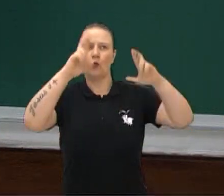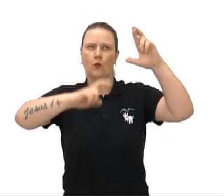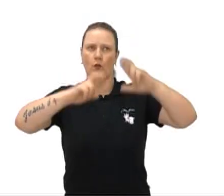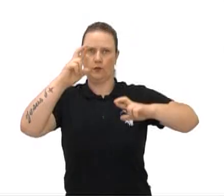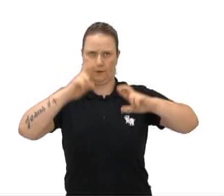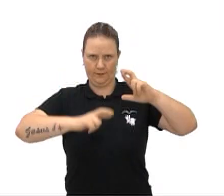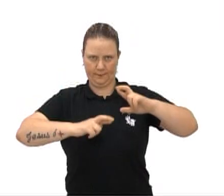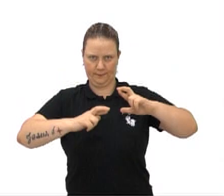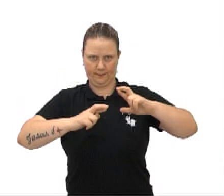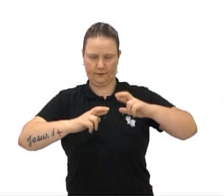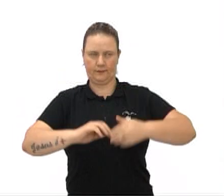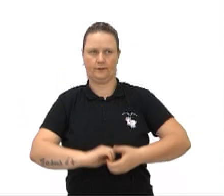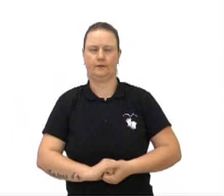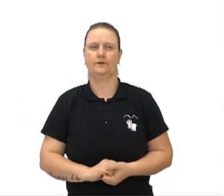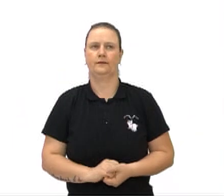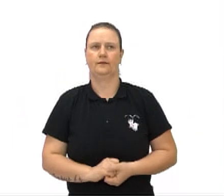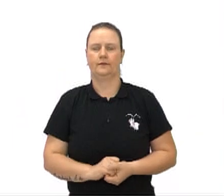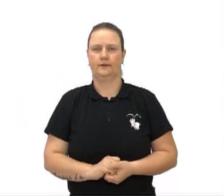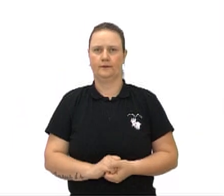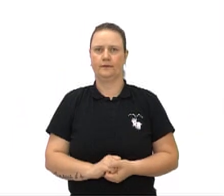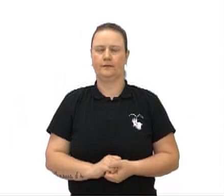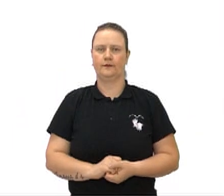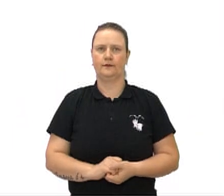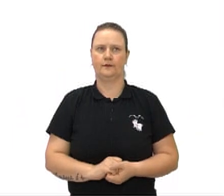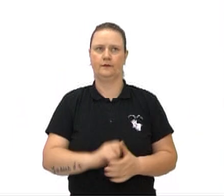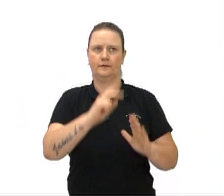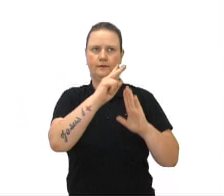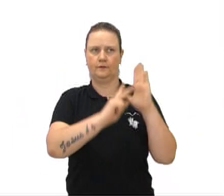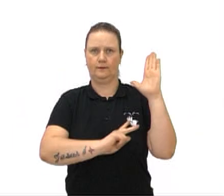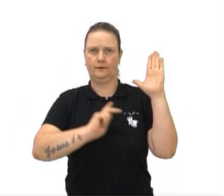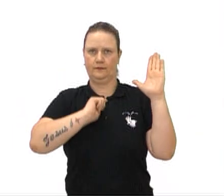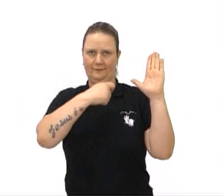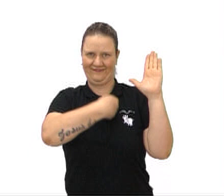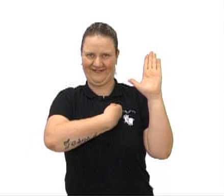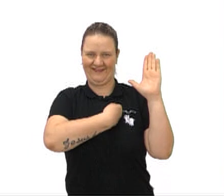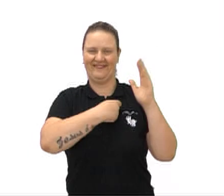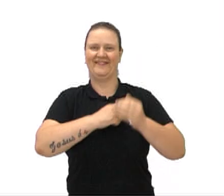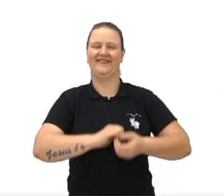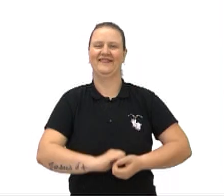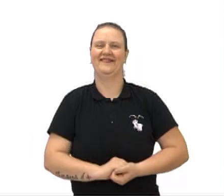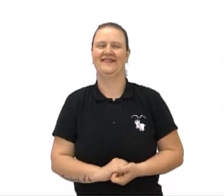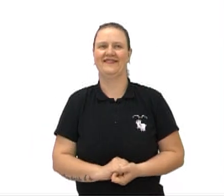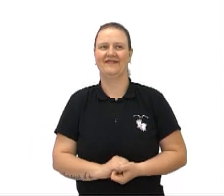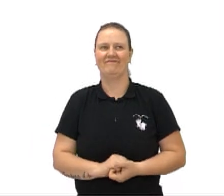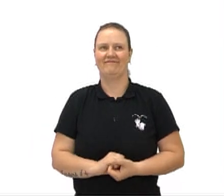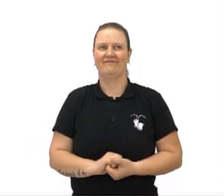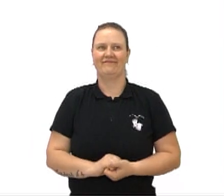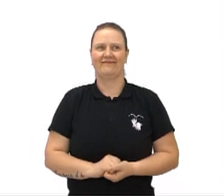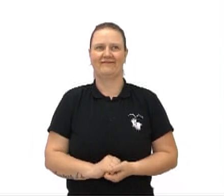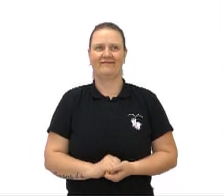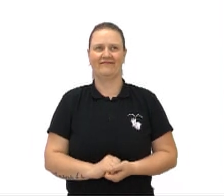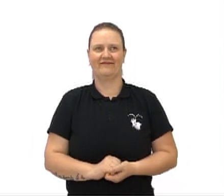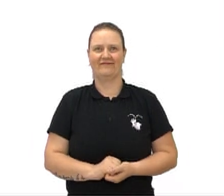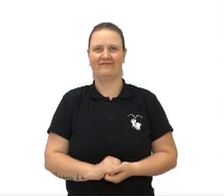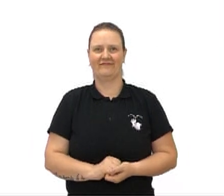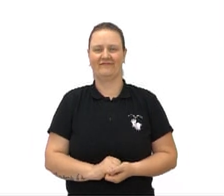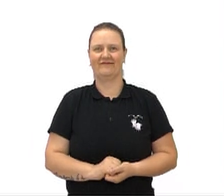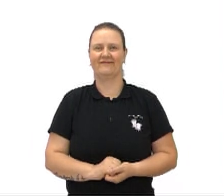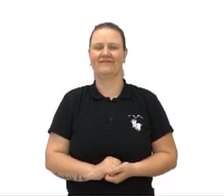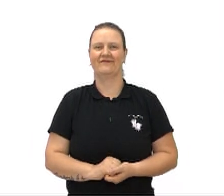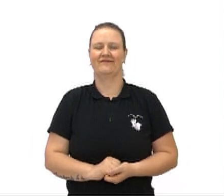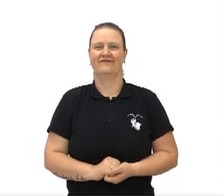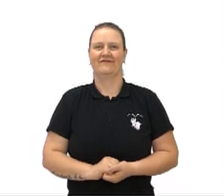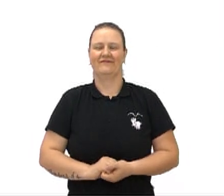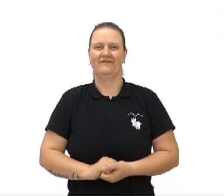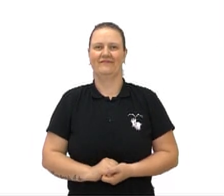língua. Mira as expressões em destaque. Hola, buenos días, ¿cómo te llamas? Hola, Carmen, ¿qué